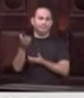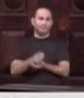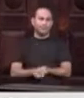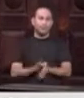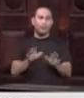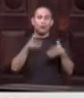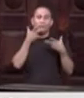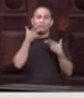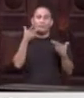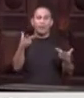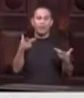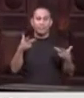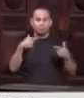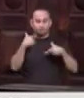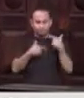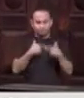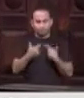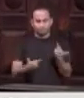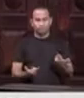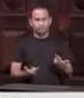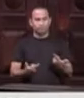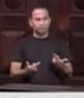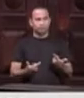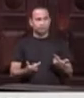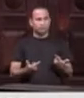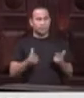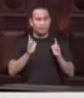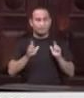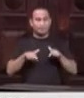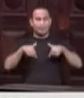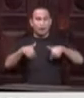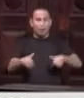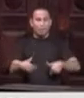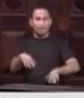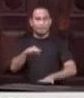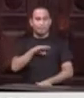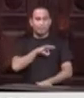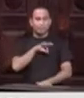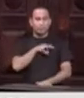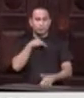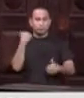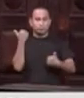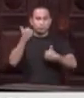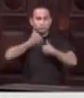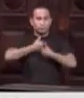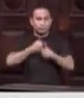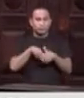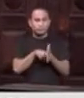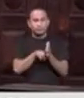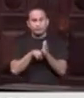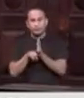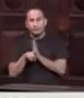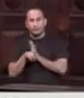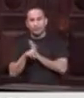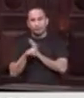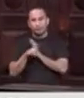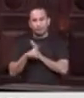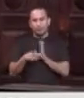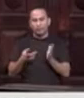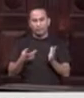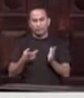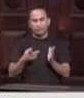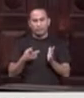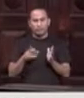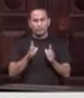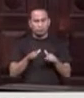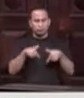Quando fala no confronto, não é o confronto, operações policiais substituindo a investigação criminal,